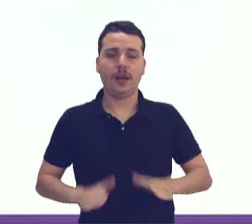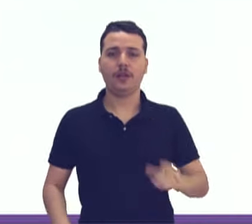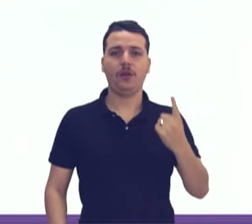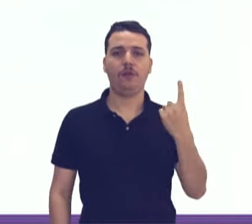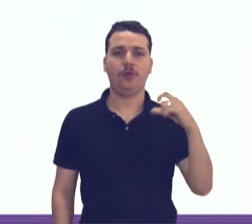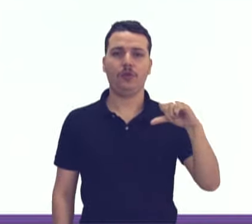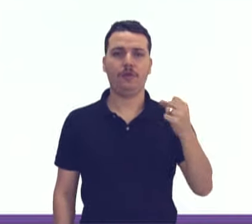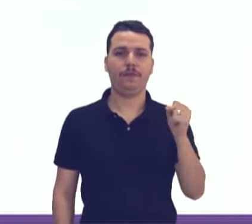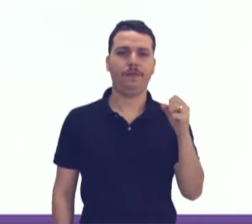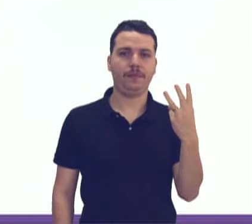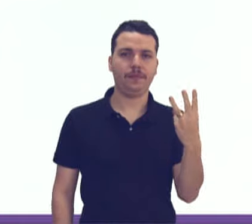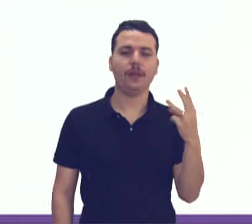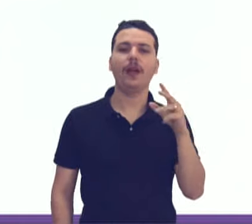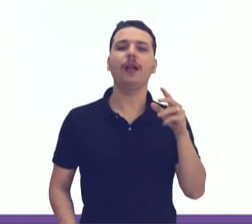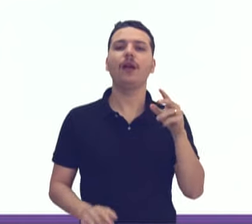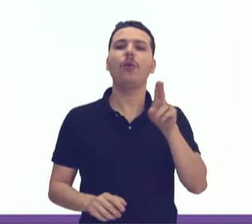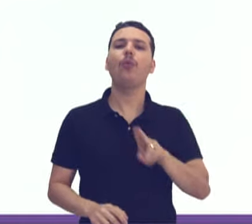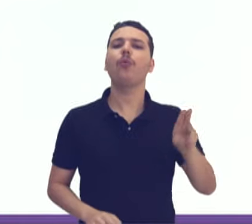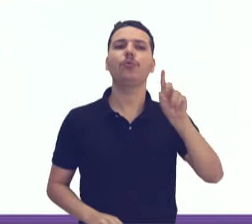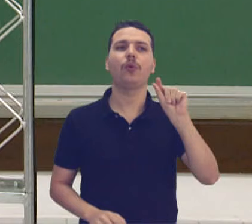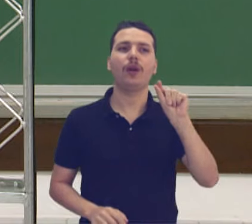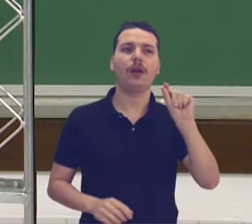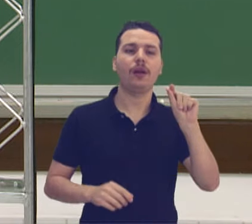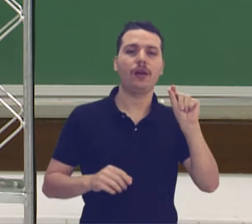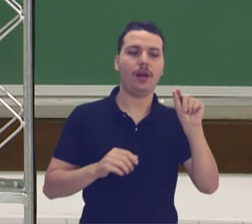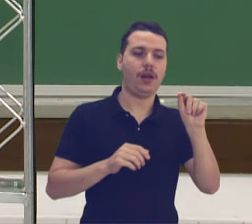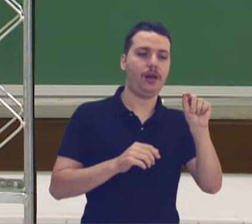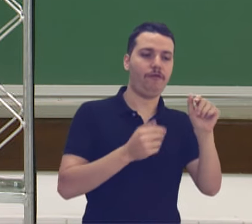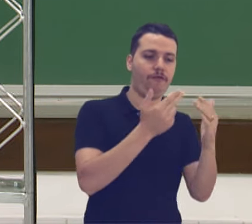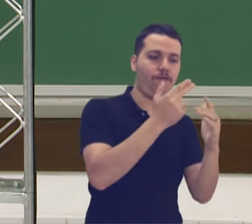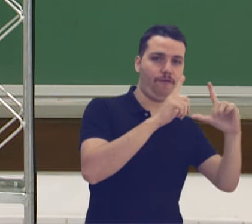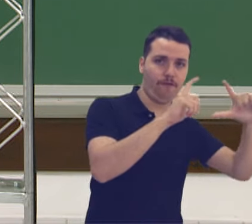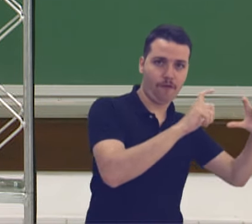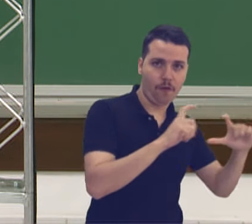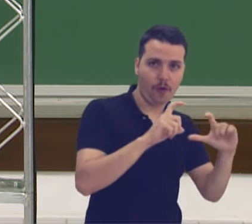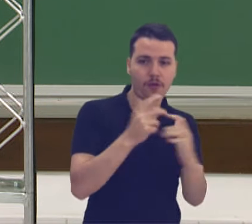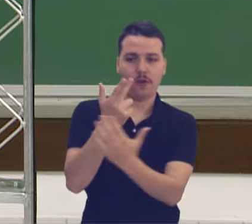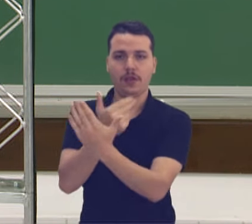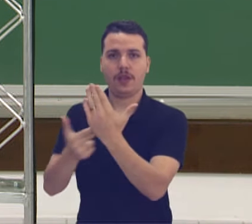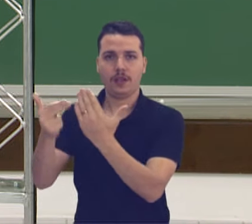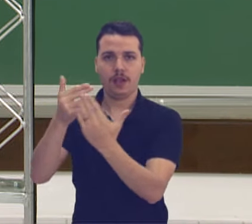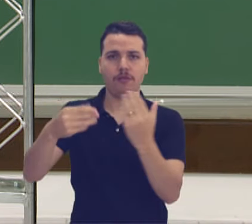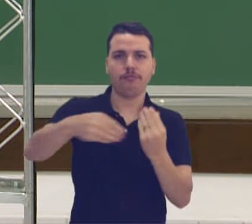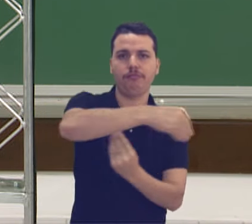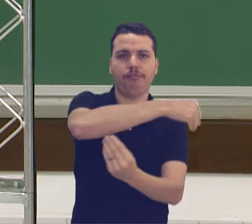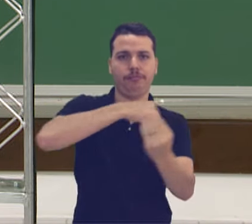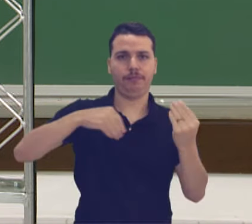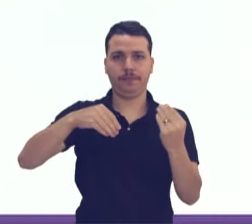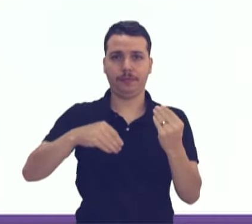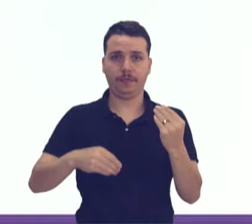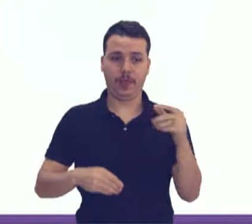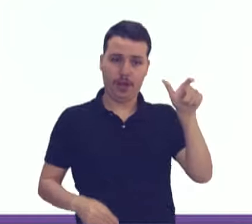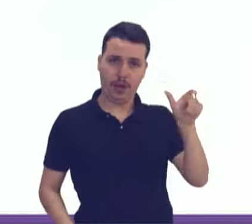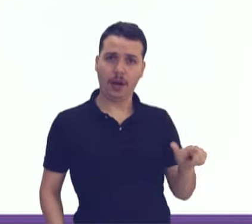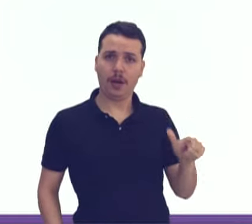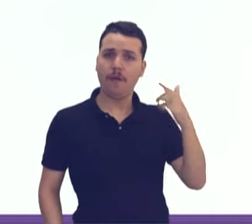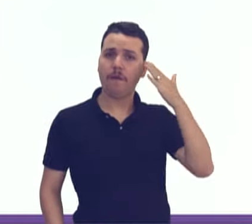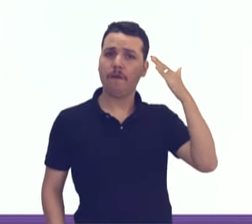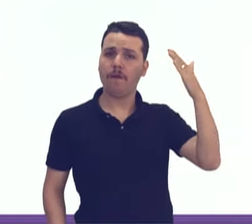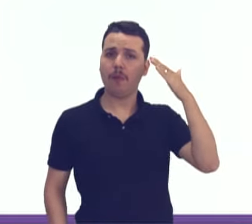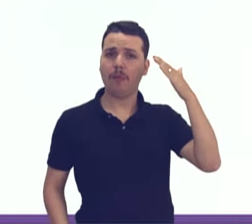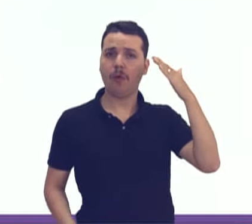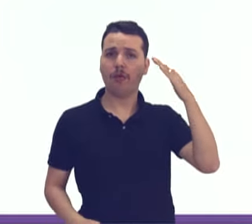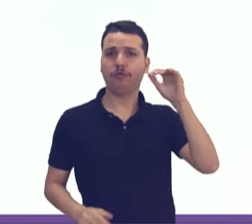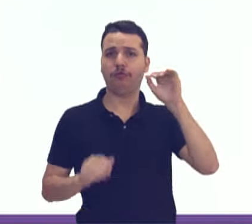mesclando as linguagens da fotografia e do desenho ele ganhou fama internacional em 2000 quando